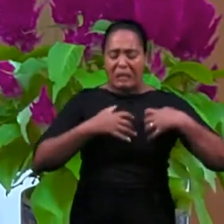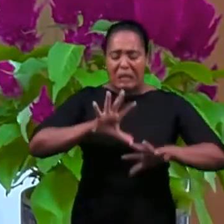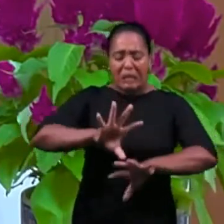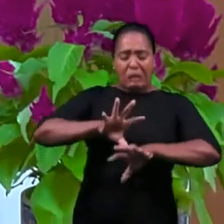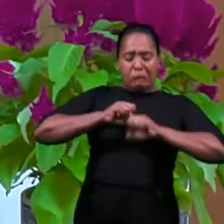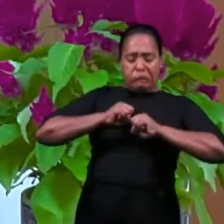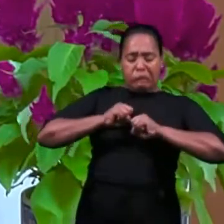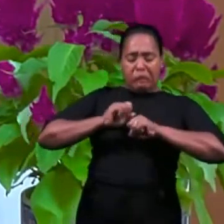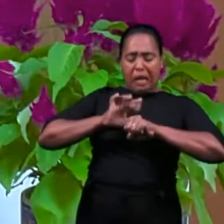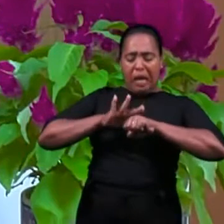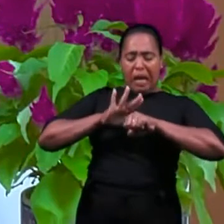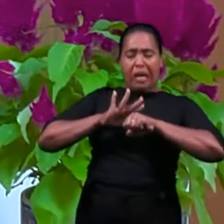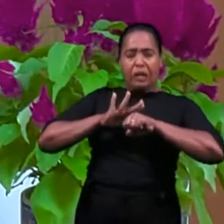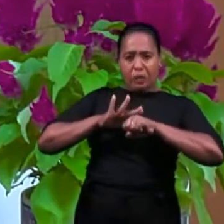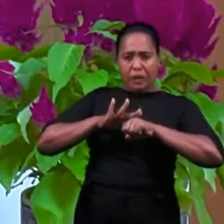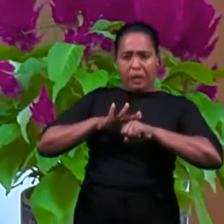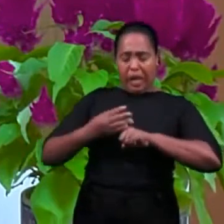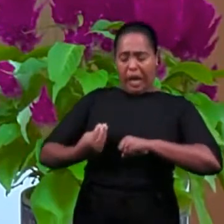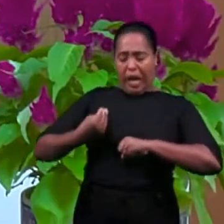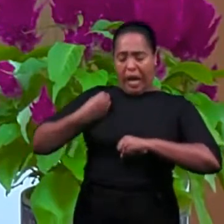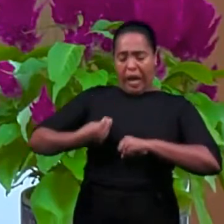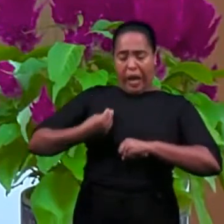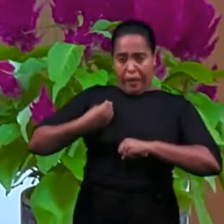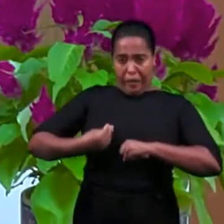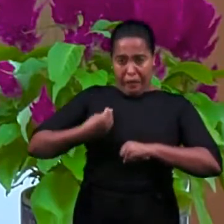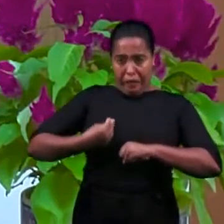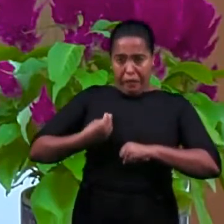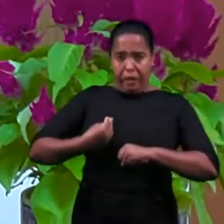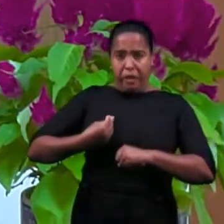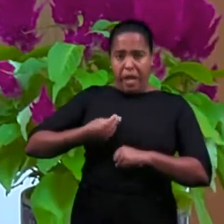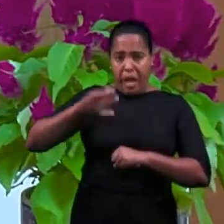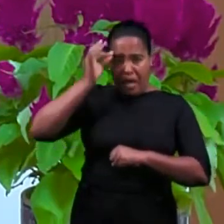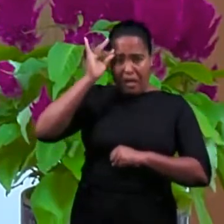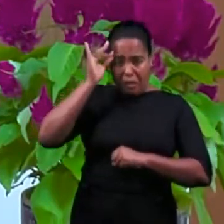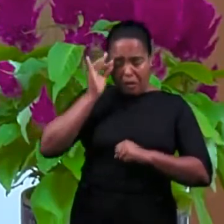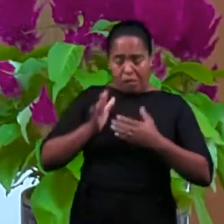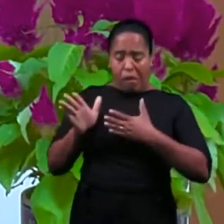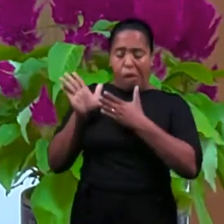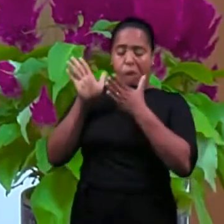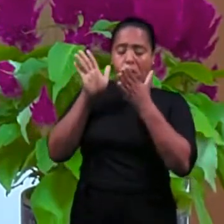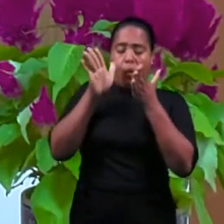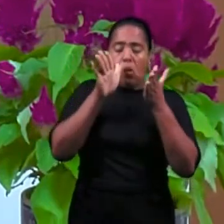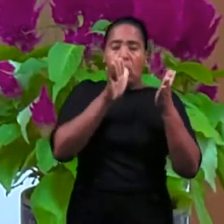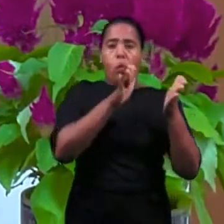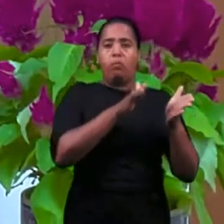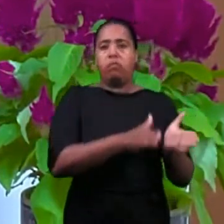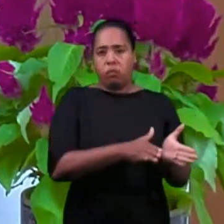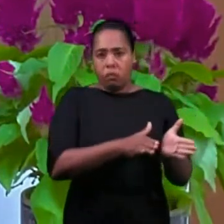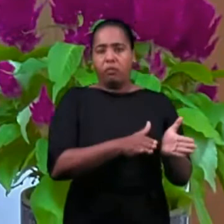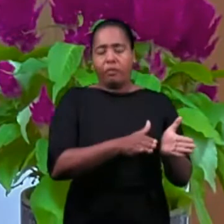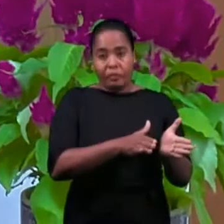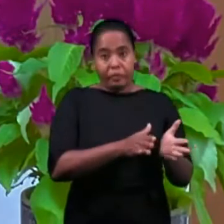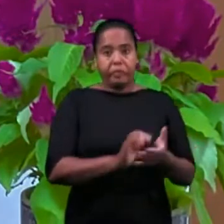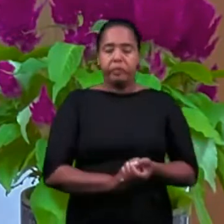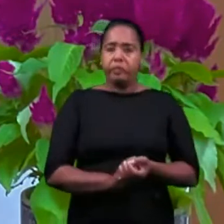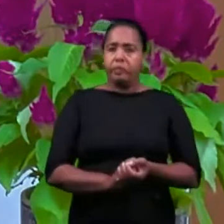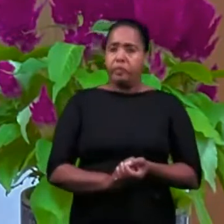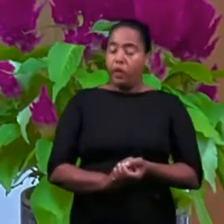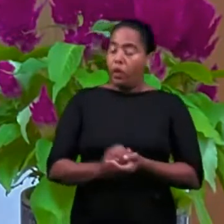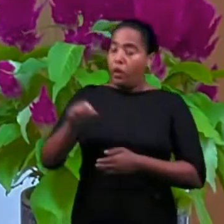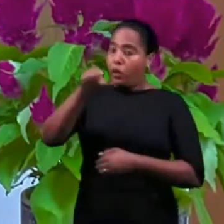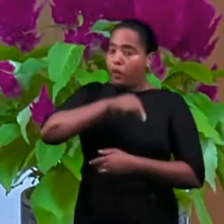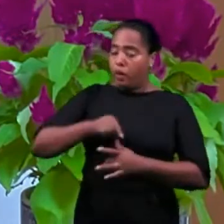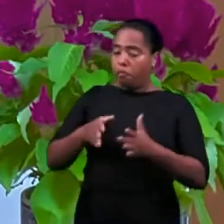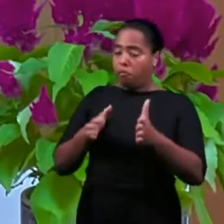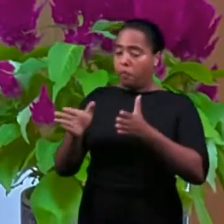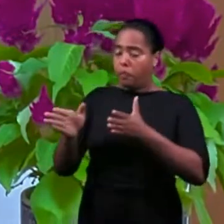morte espiritual. O momento que estamos vivendo é esse momento onde a verdade tem que ser conhecida.